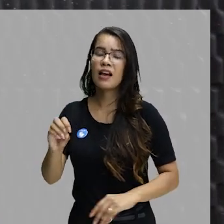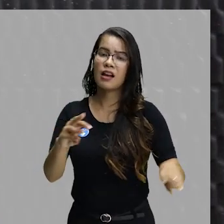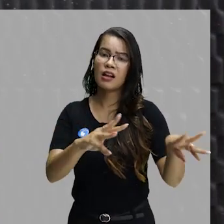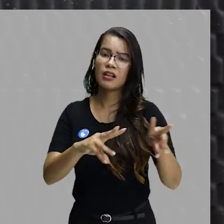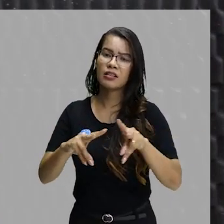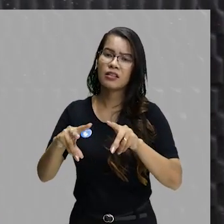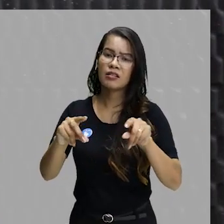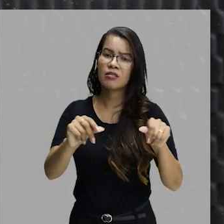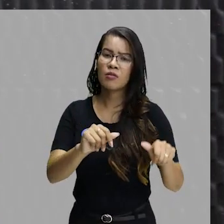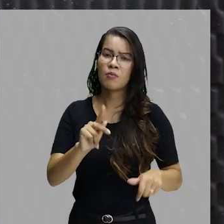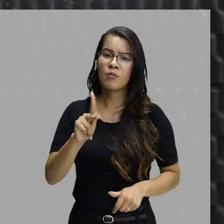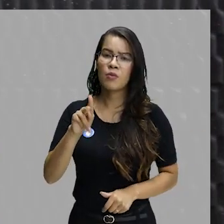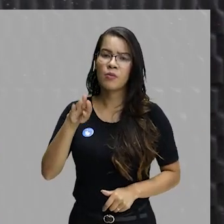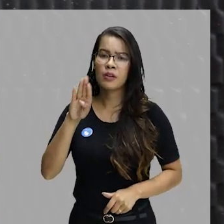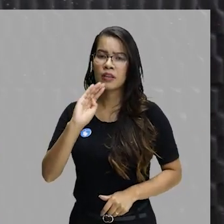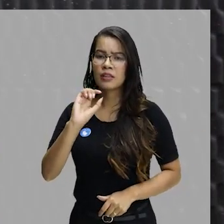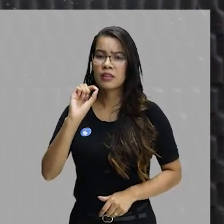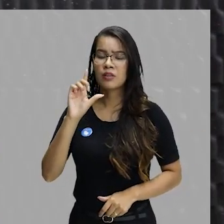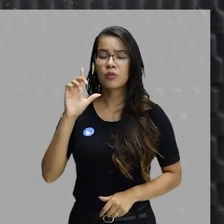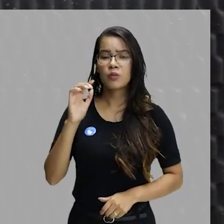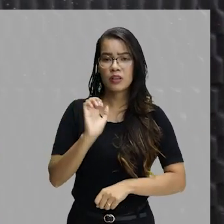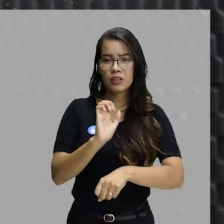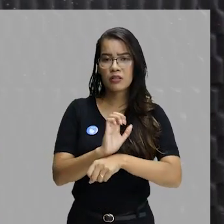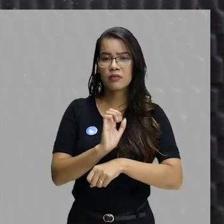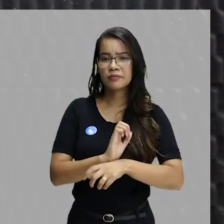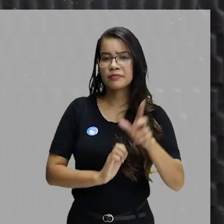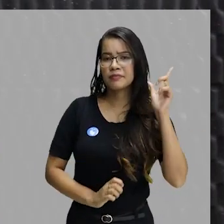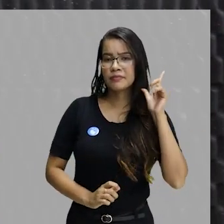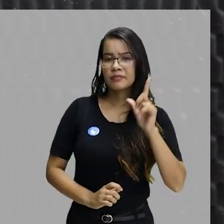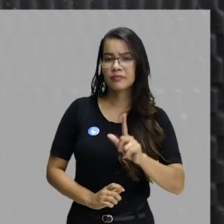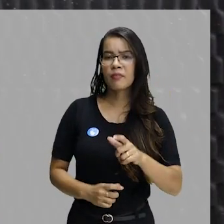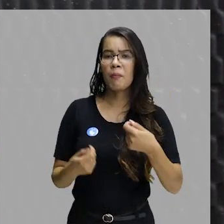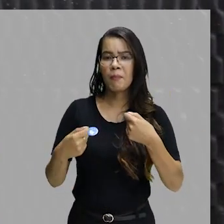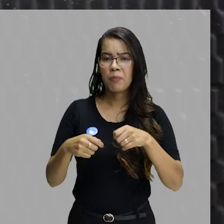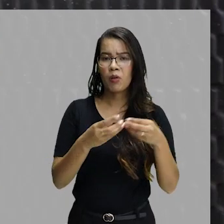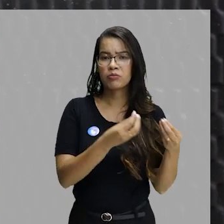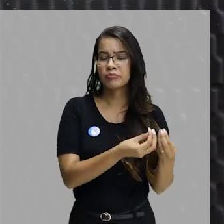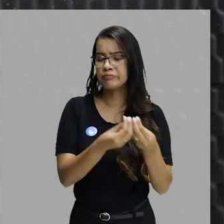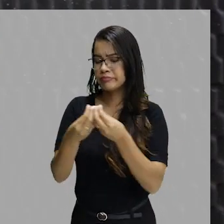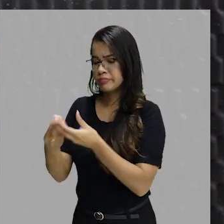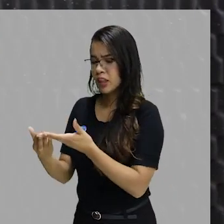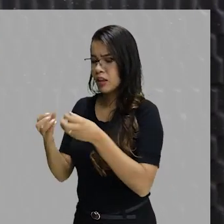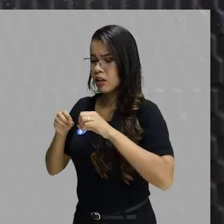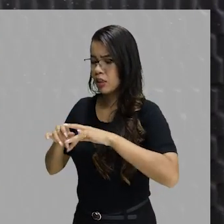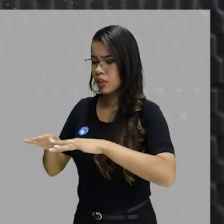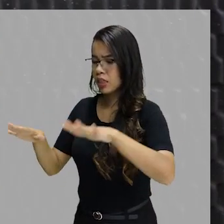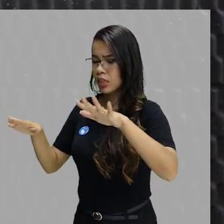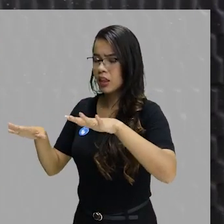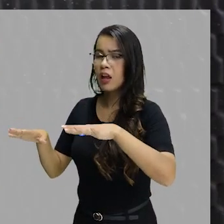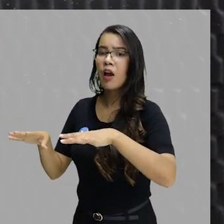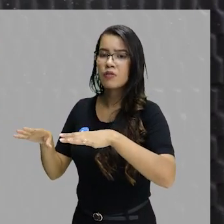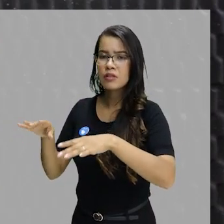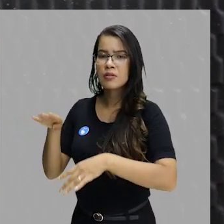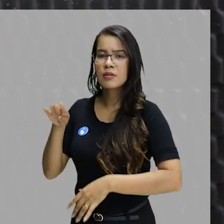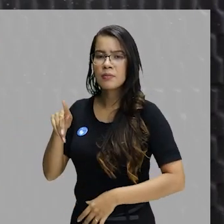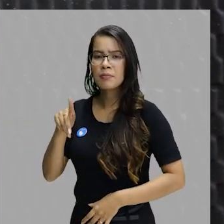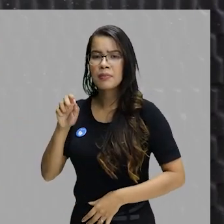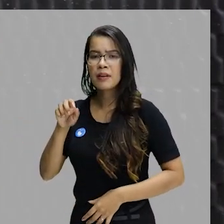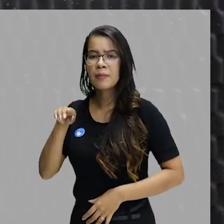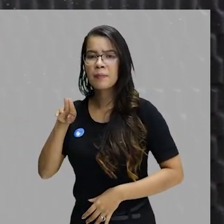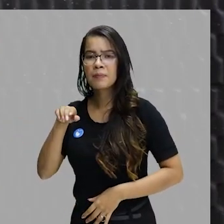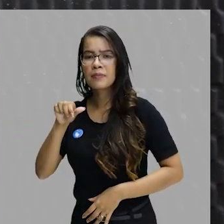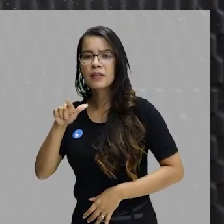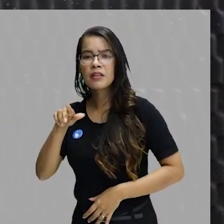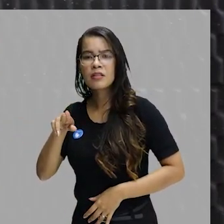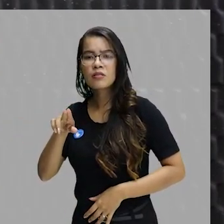essas terras para os plebeus. Então, o que prova que os plebeus vão ter que lutar por esses direitos no início da